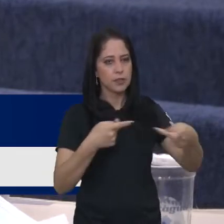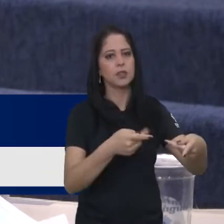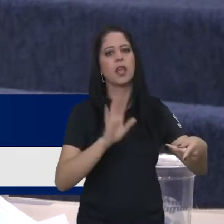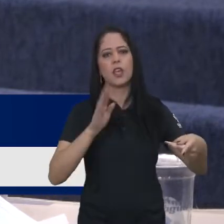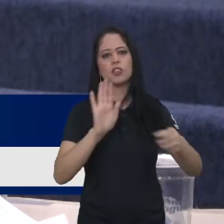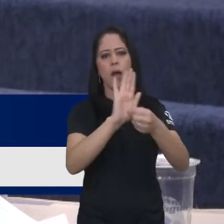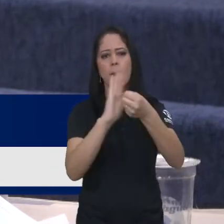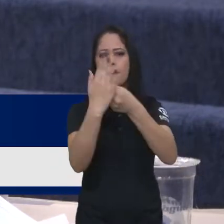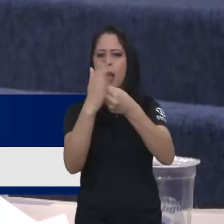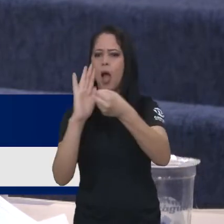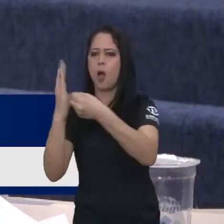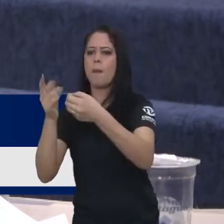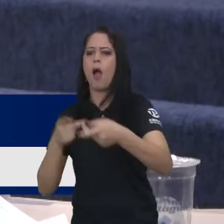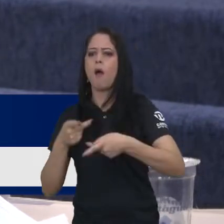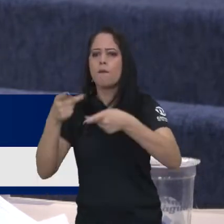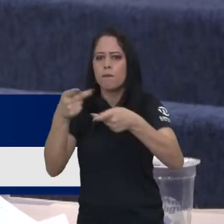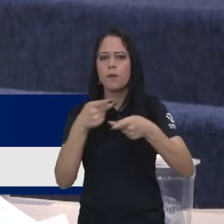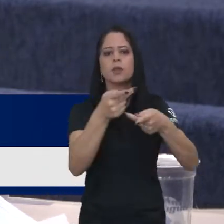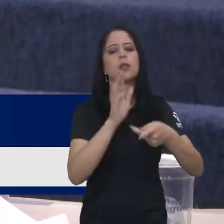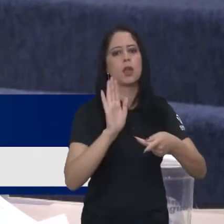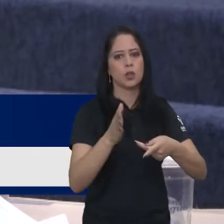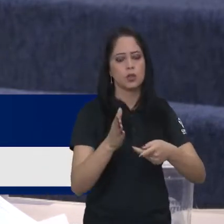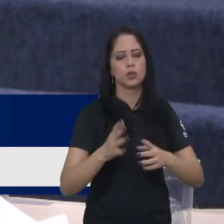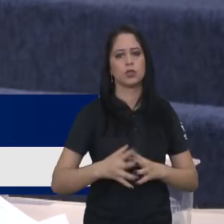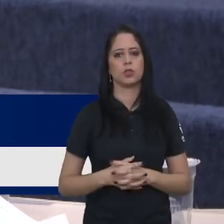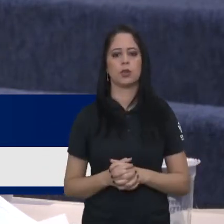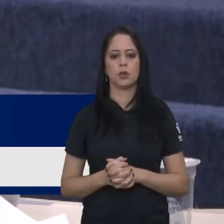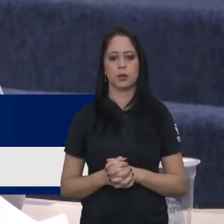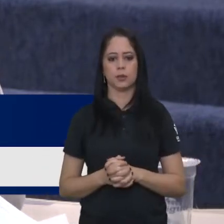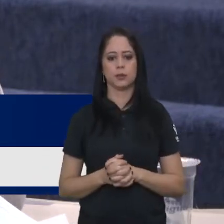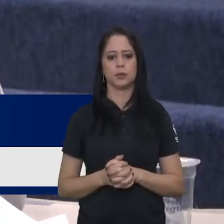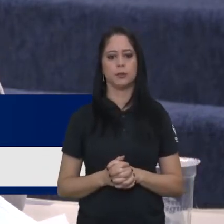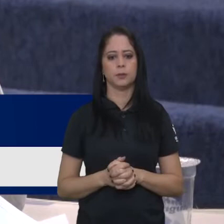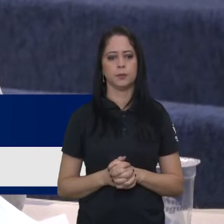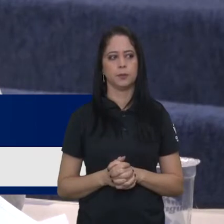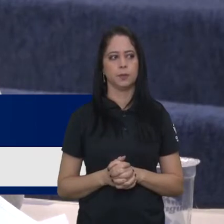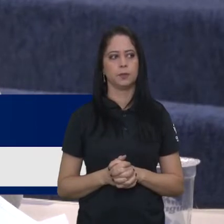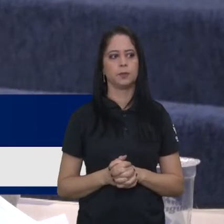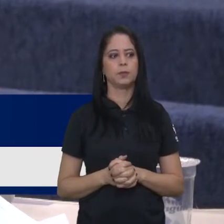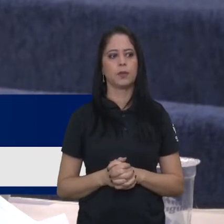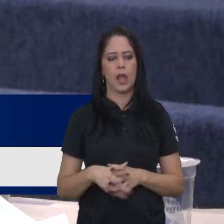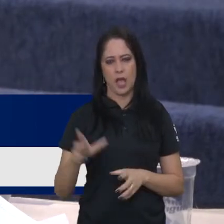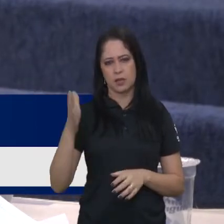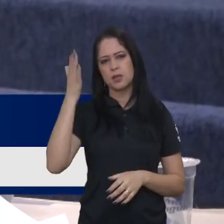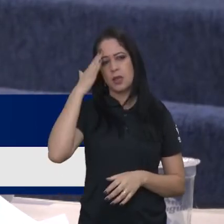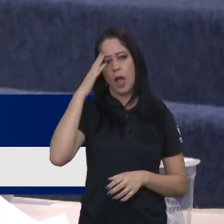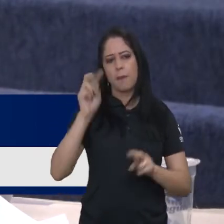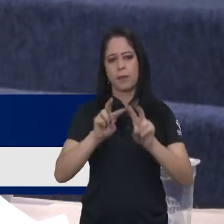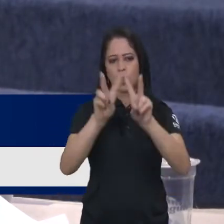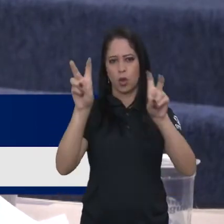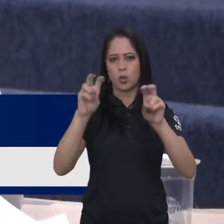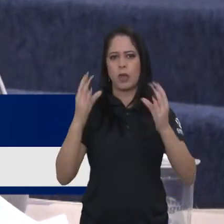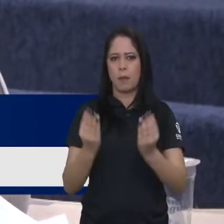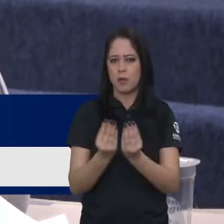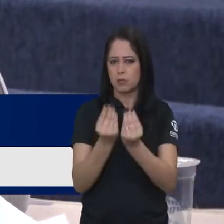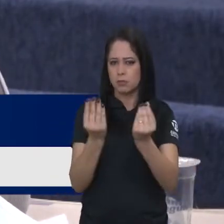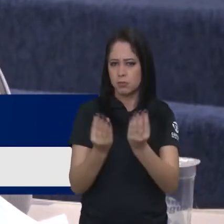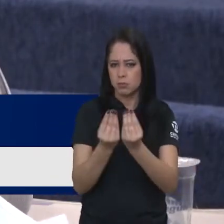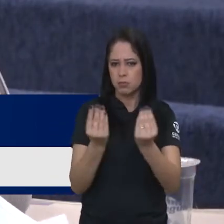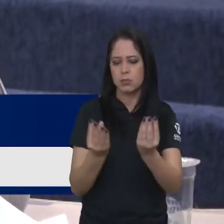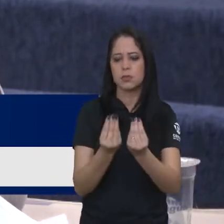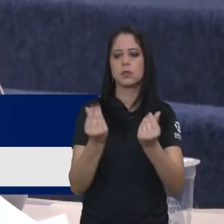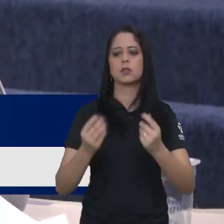vários bairros eu estive presente, a gente sabe que essa questão é uma questão muito sensível e de muita